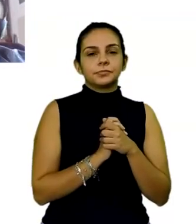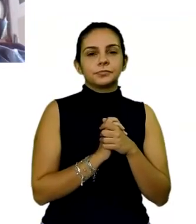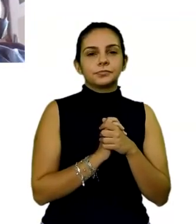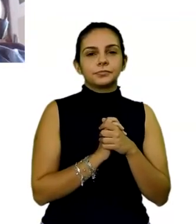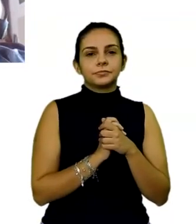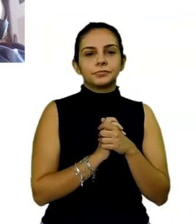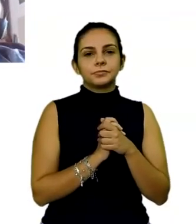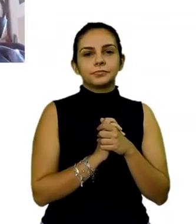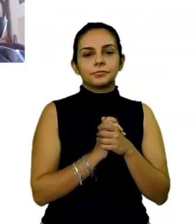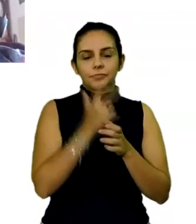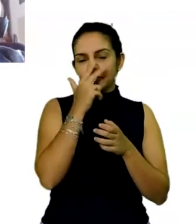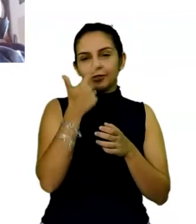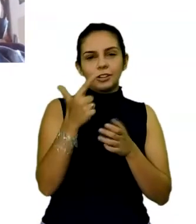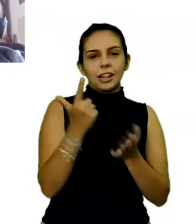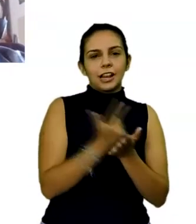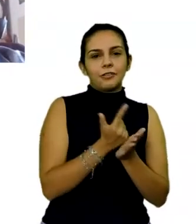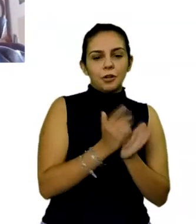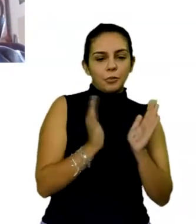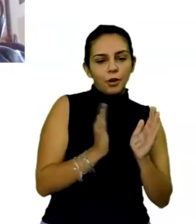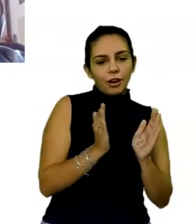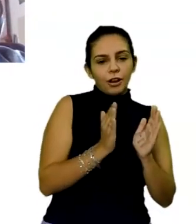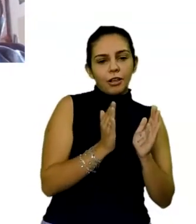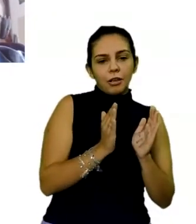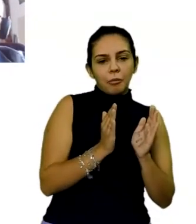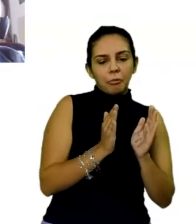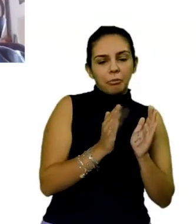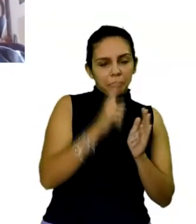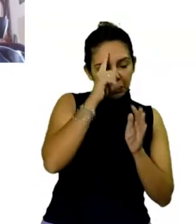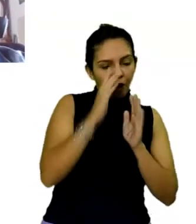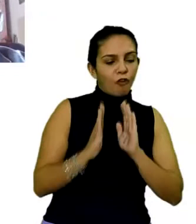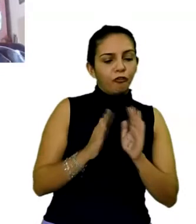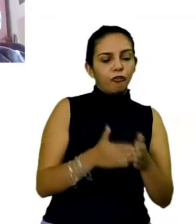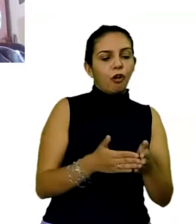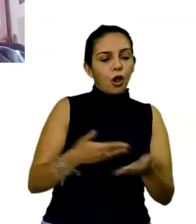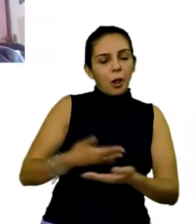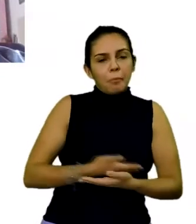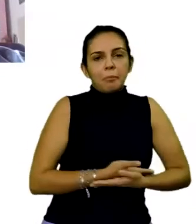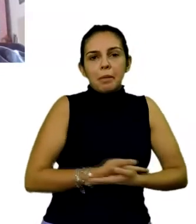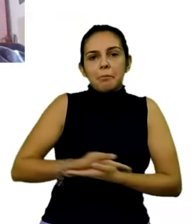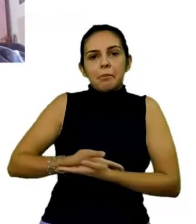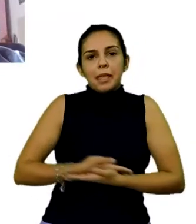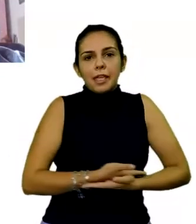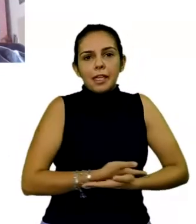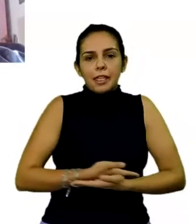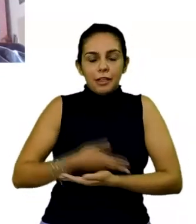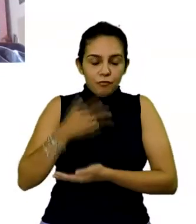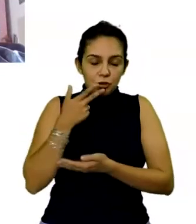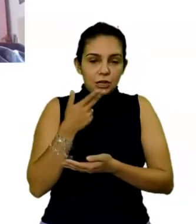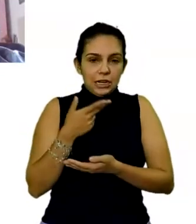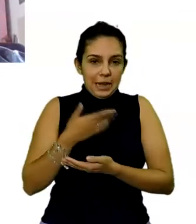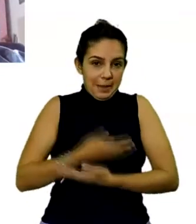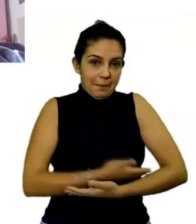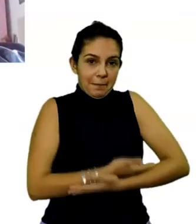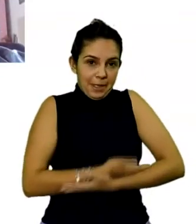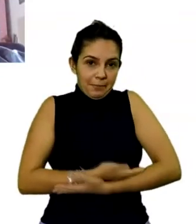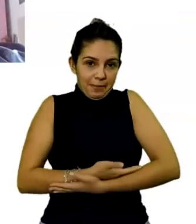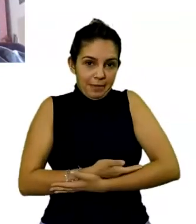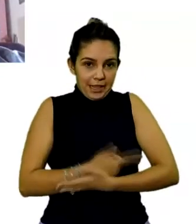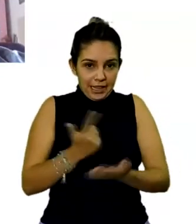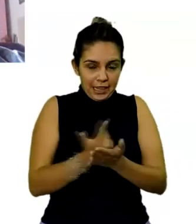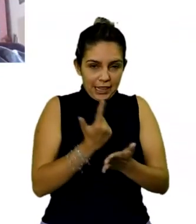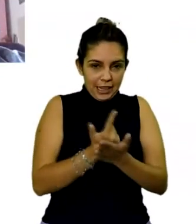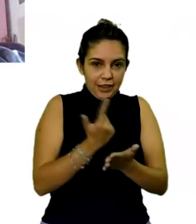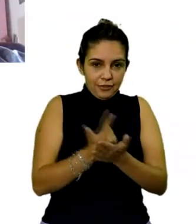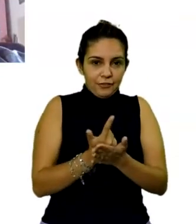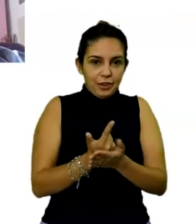Enfim, eu acho que não tem. Tem um livro pequenininho para o bebê, né? Esses livros, normalmente o livro para o bebê, livro